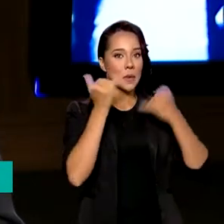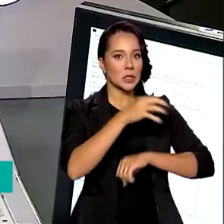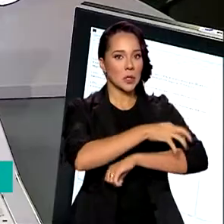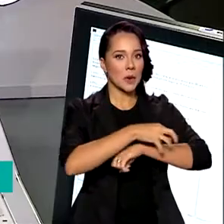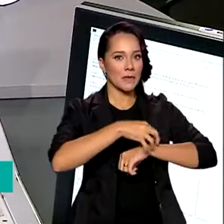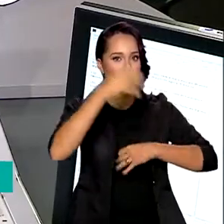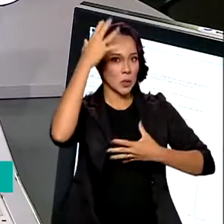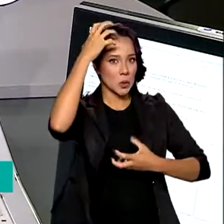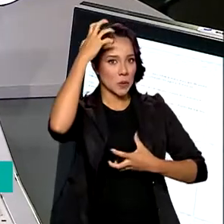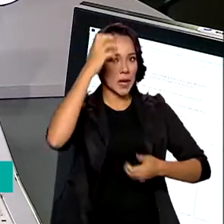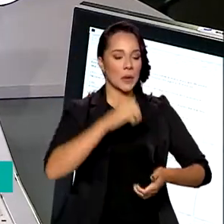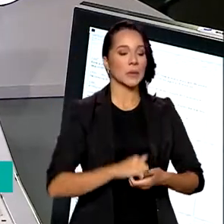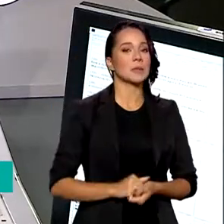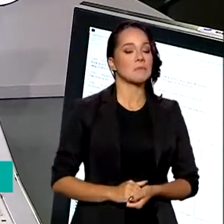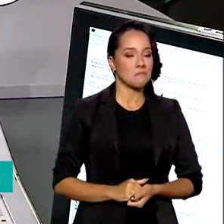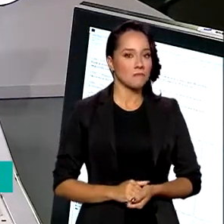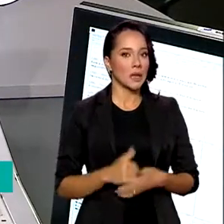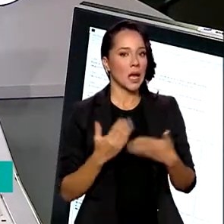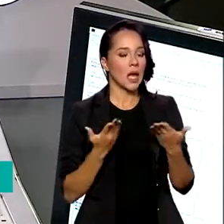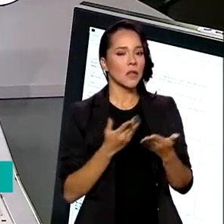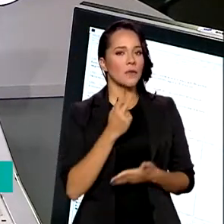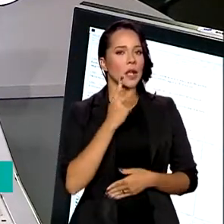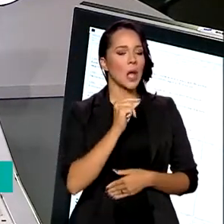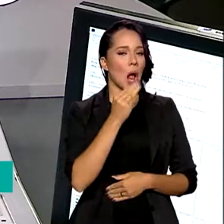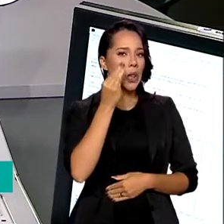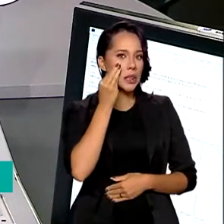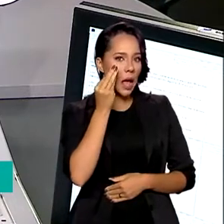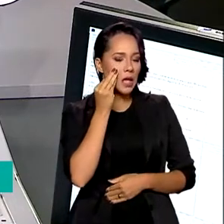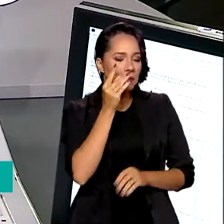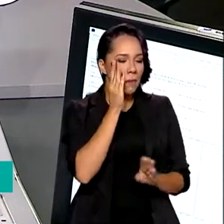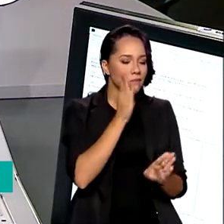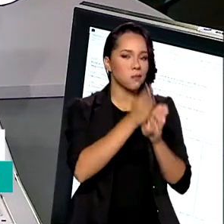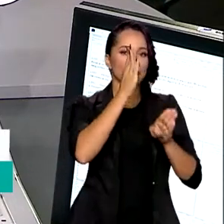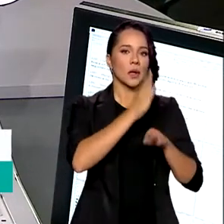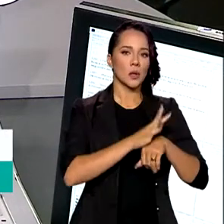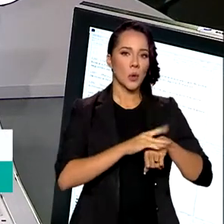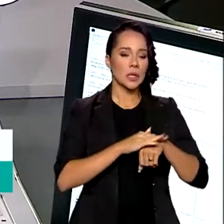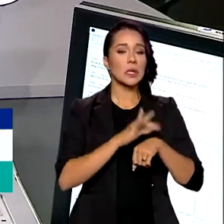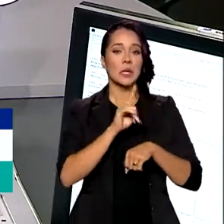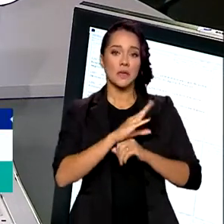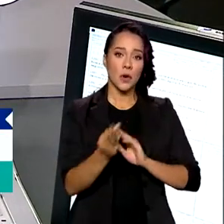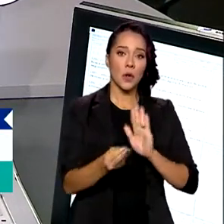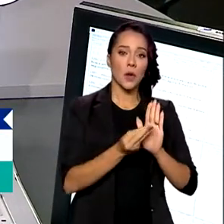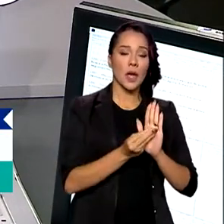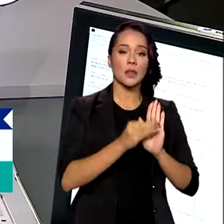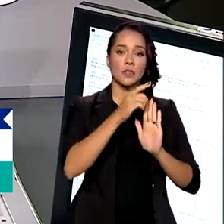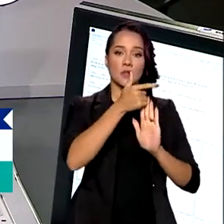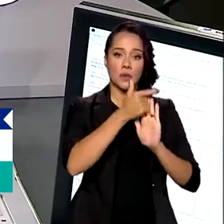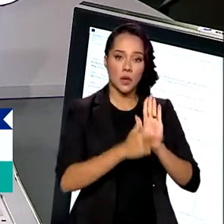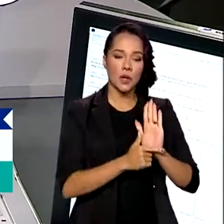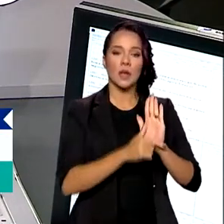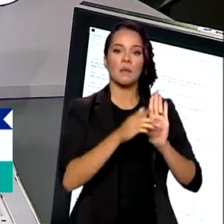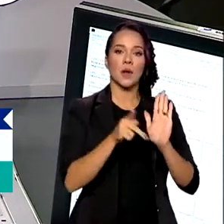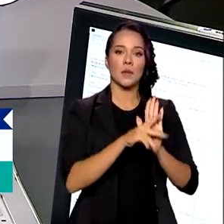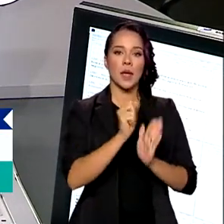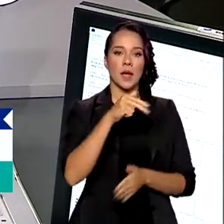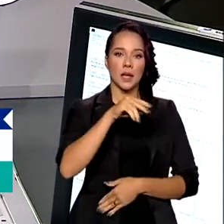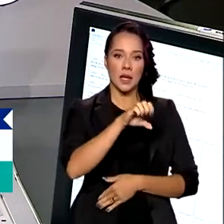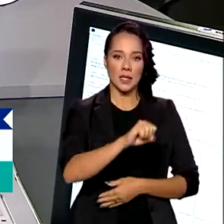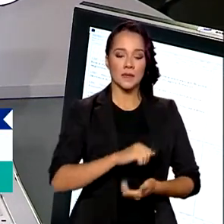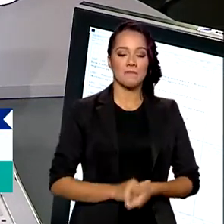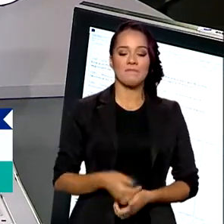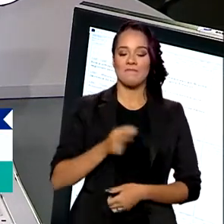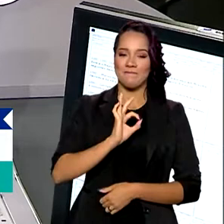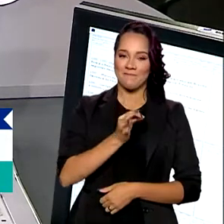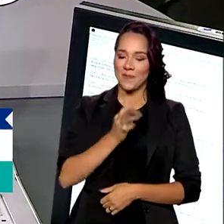sobre a varíola dos Macacos Ana estou me referindo aí ao teste para diagnóstico da doença que foi incluído no rol de procedimentos da NS isso